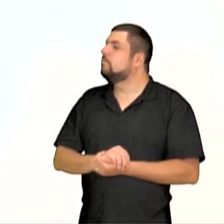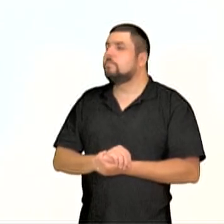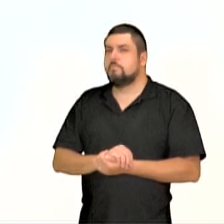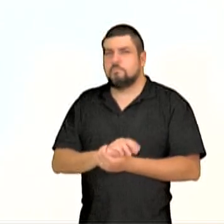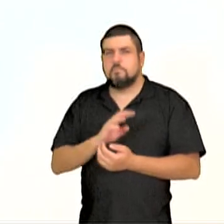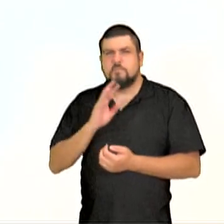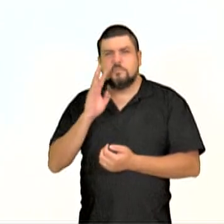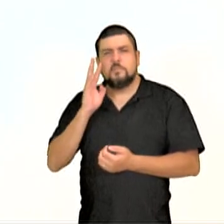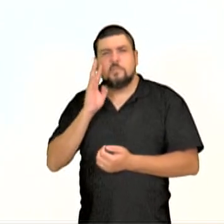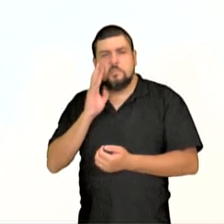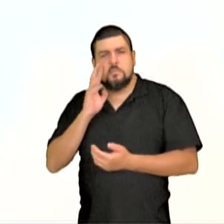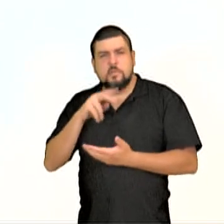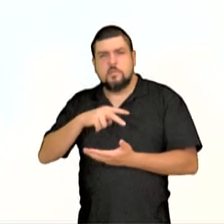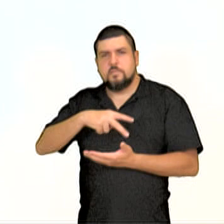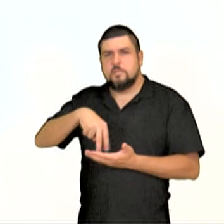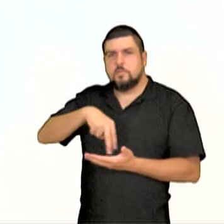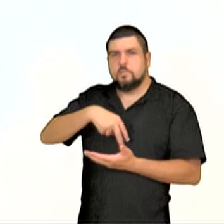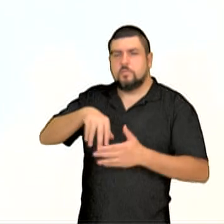Sensacional, né, os movimentos.